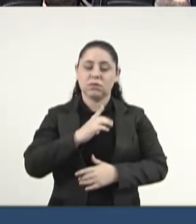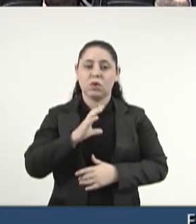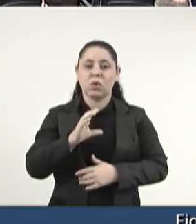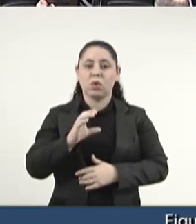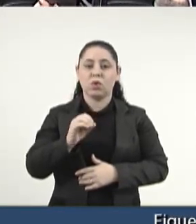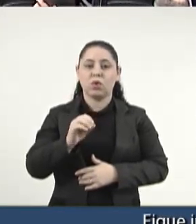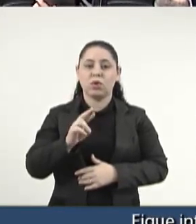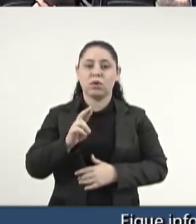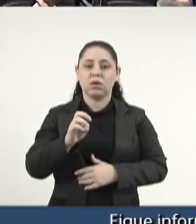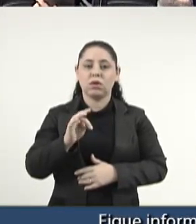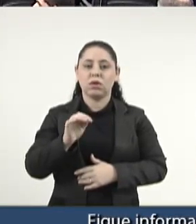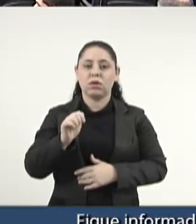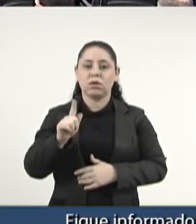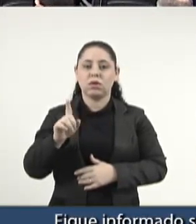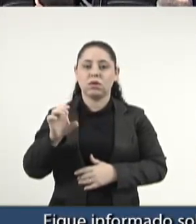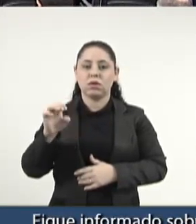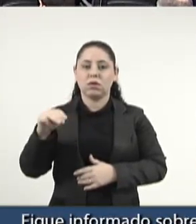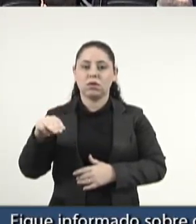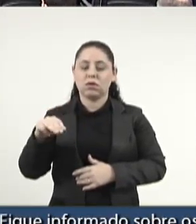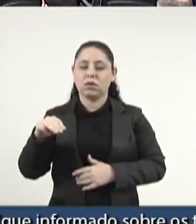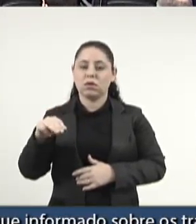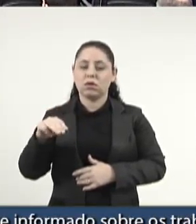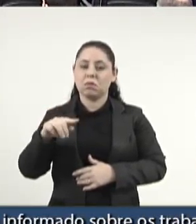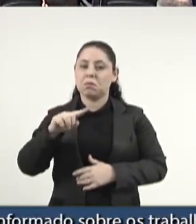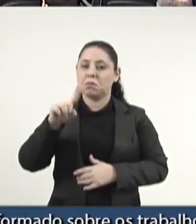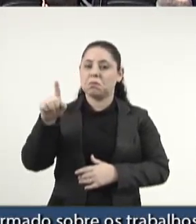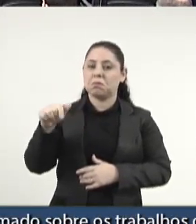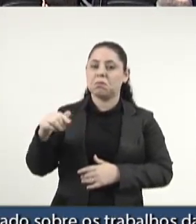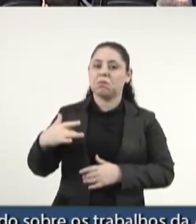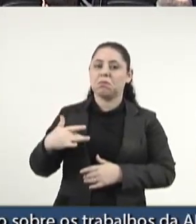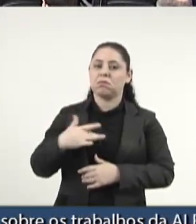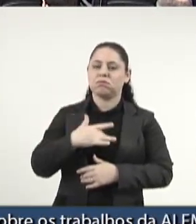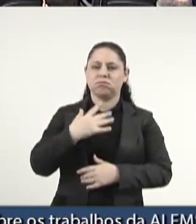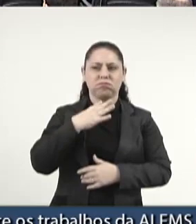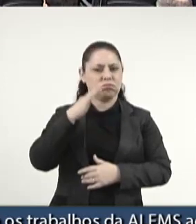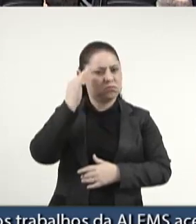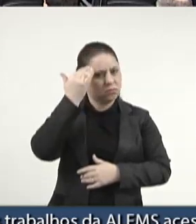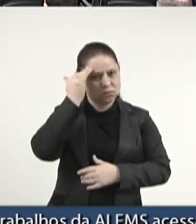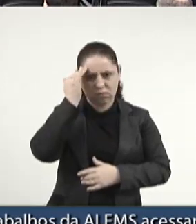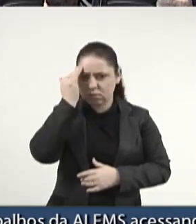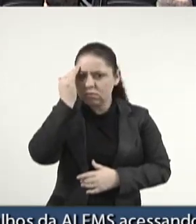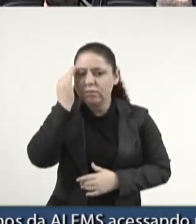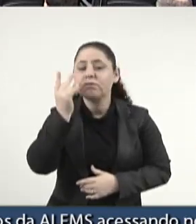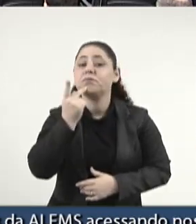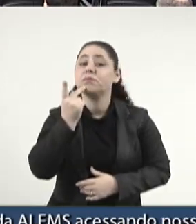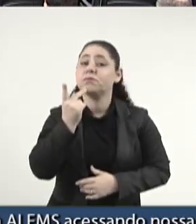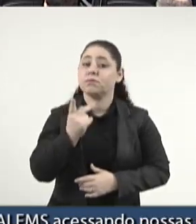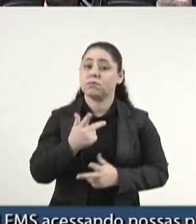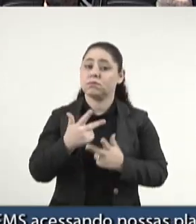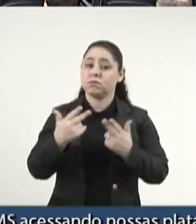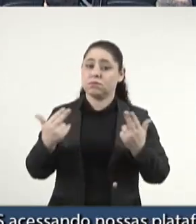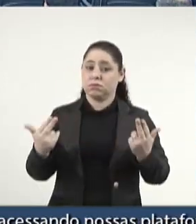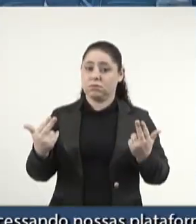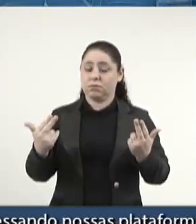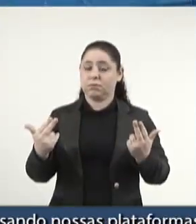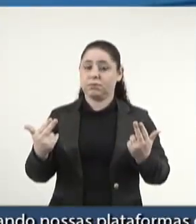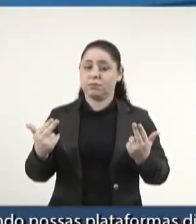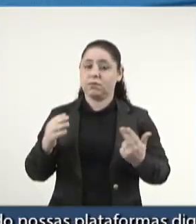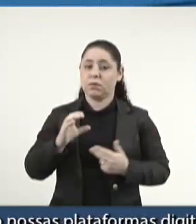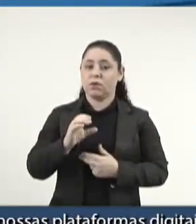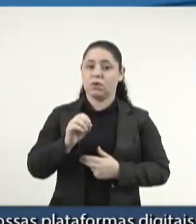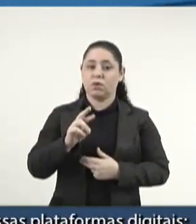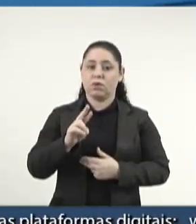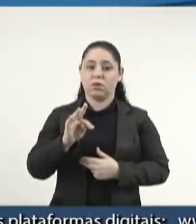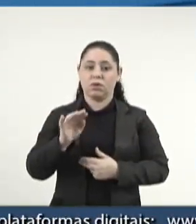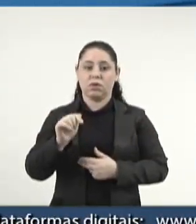corretagem em questão de saúde. Não entendo. O pastor está falando de corretagem. Corretagem quando você